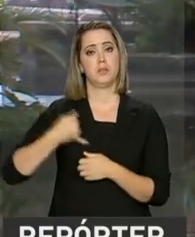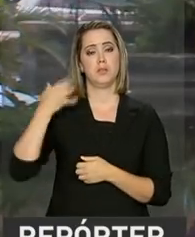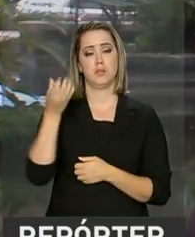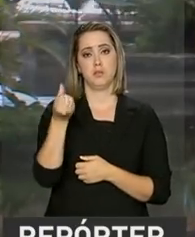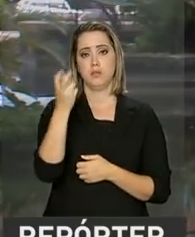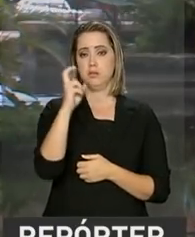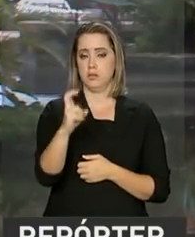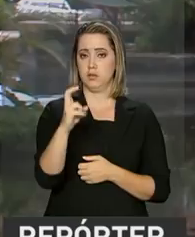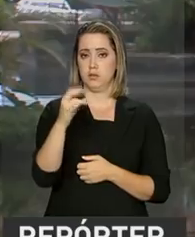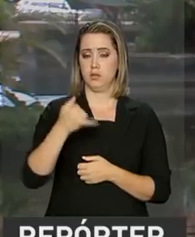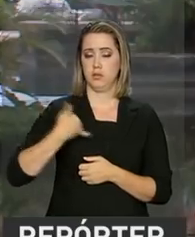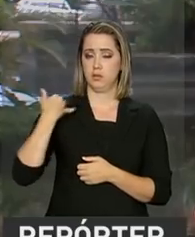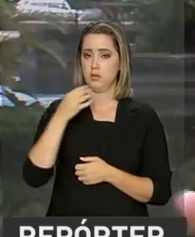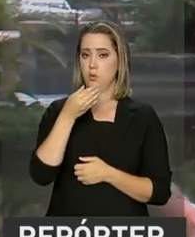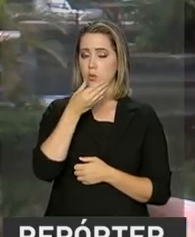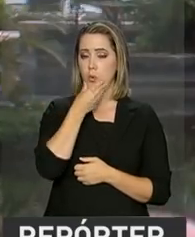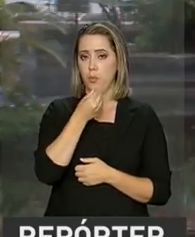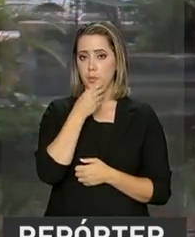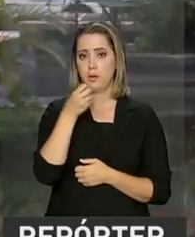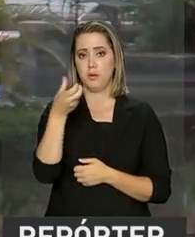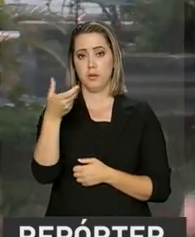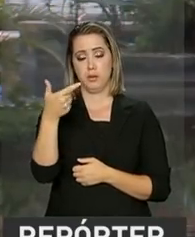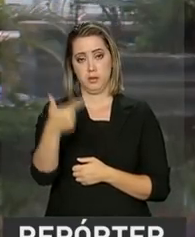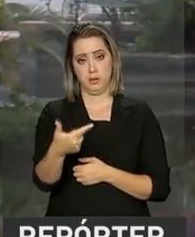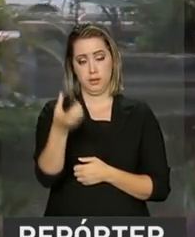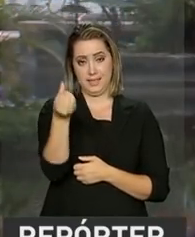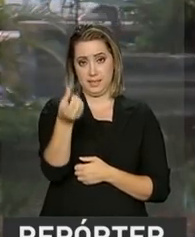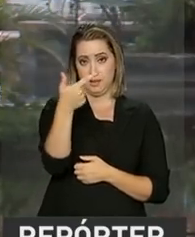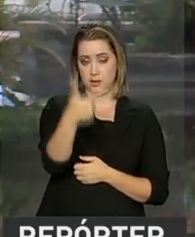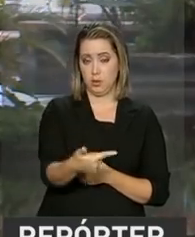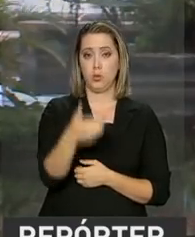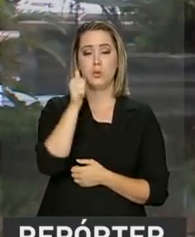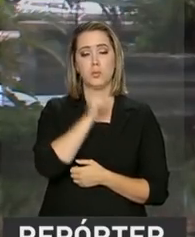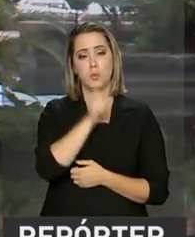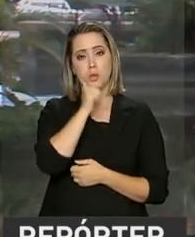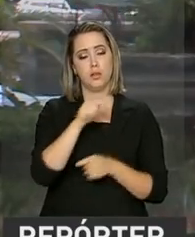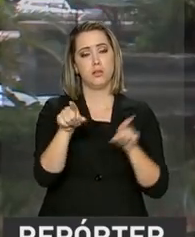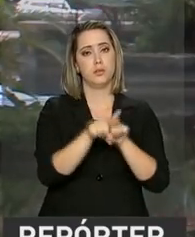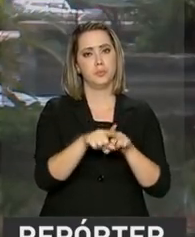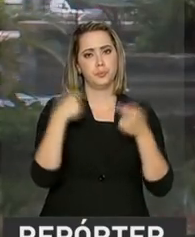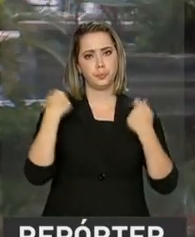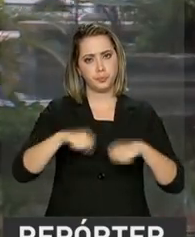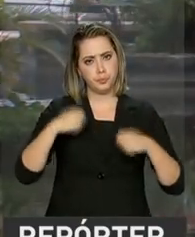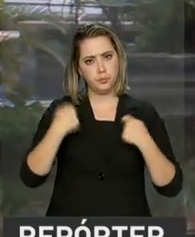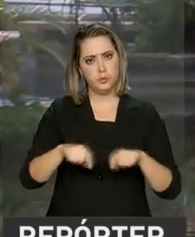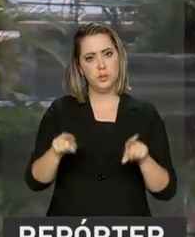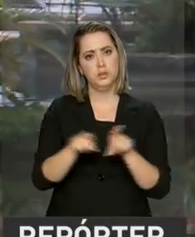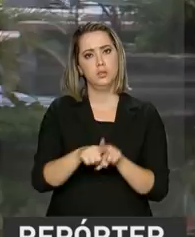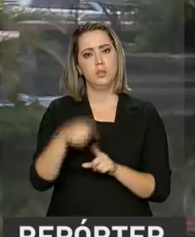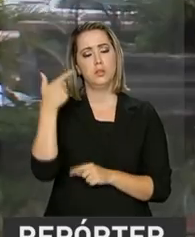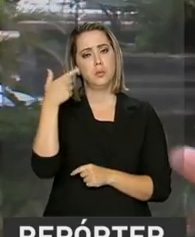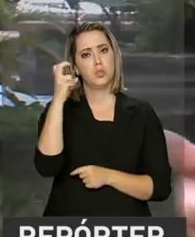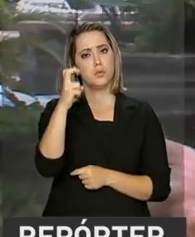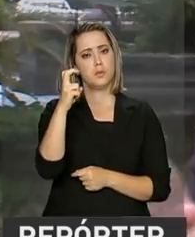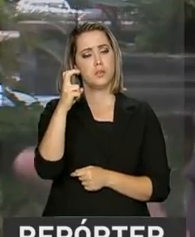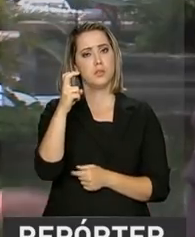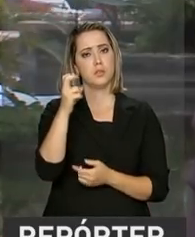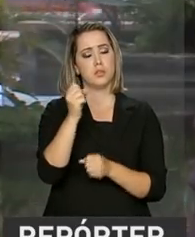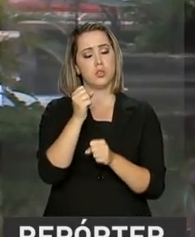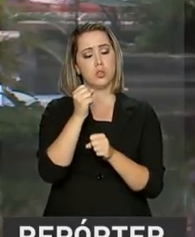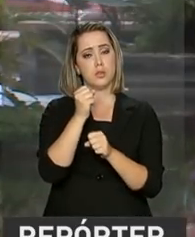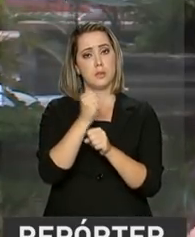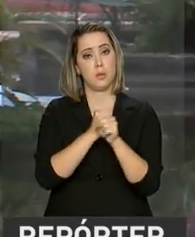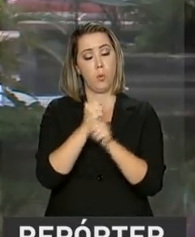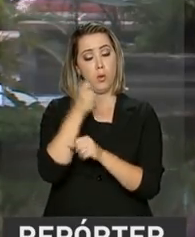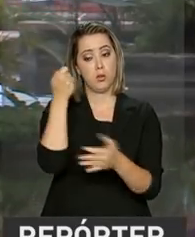se homens 62 anos de idade se mulher além disso será exigível também 25 anos de